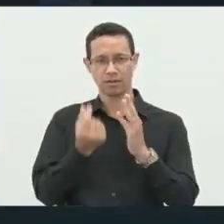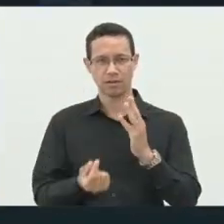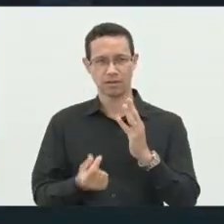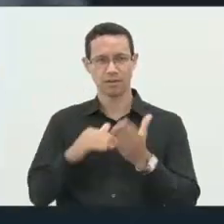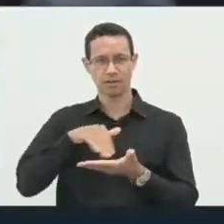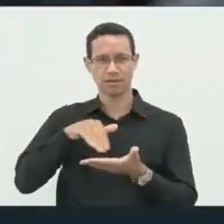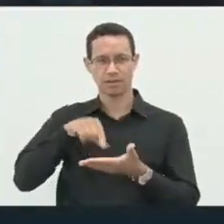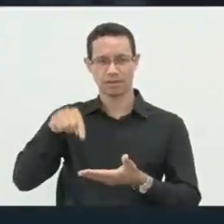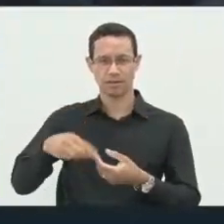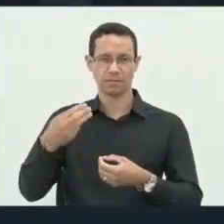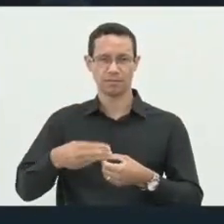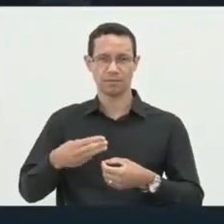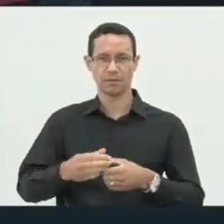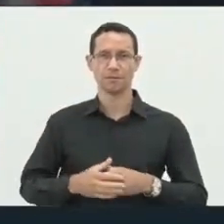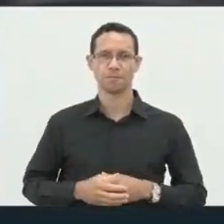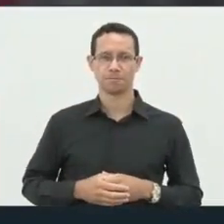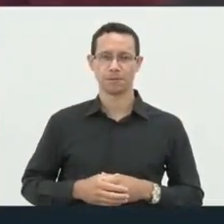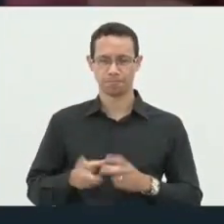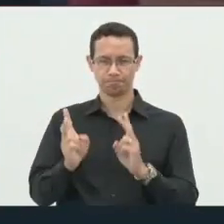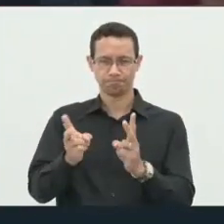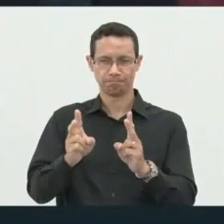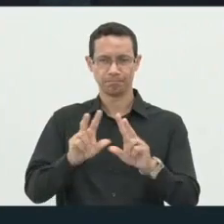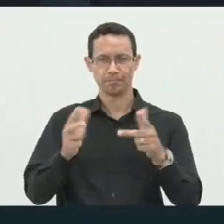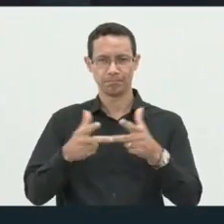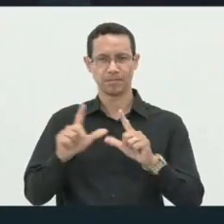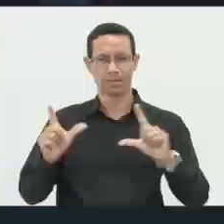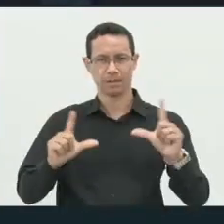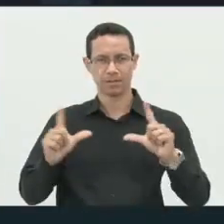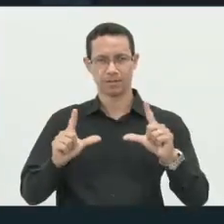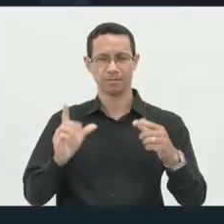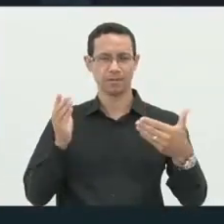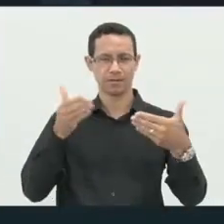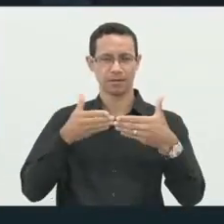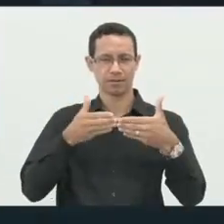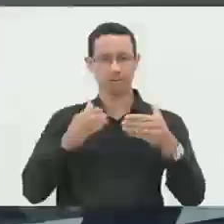Fazenda aqui do município Então sai daí cama da Guarulhos